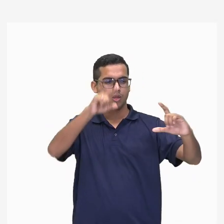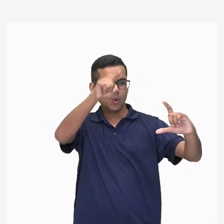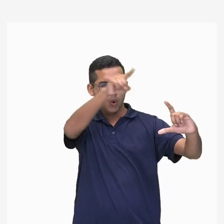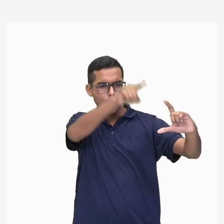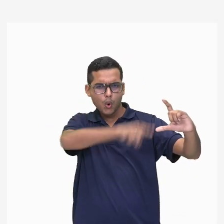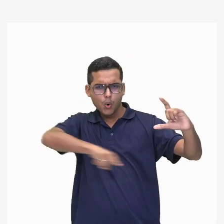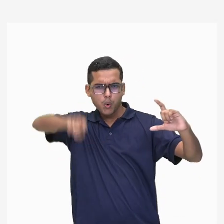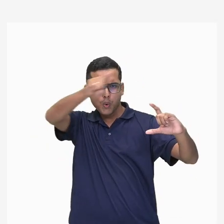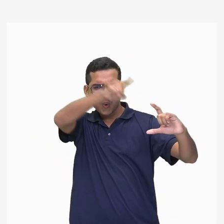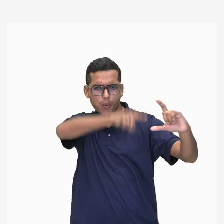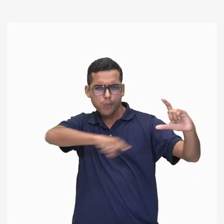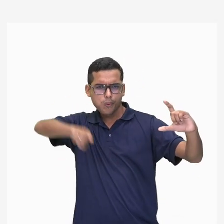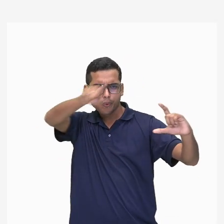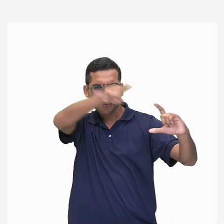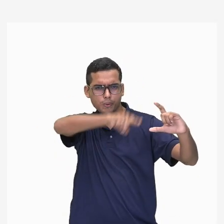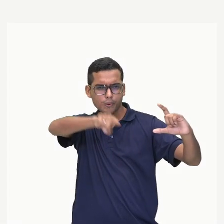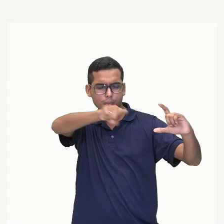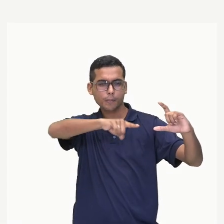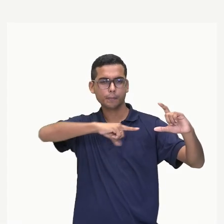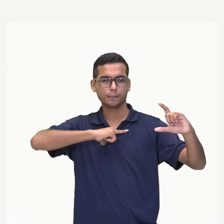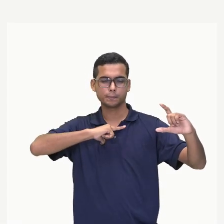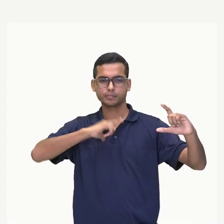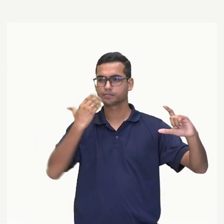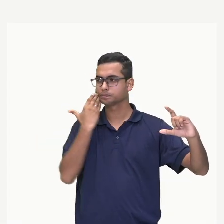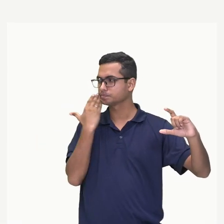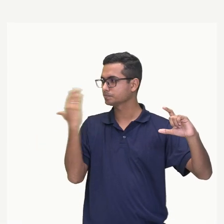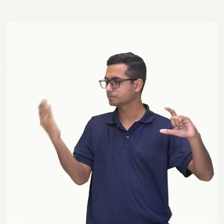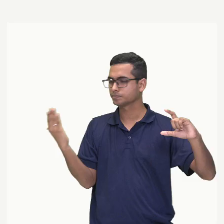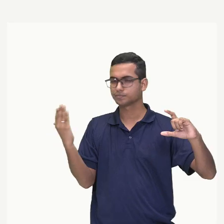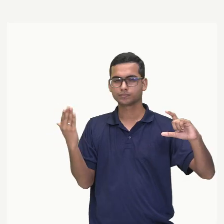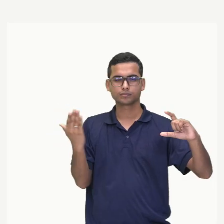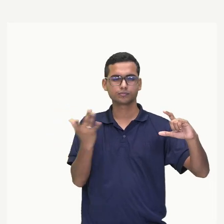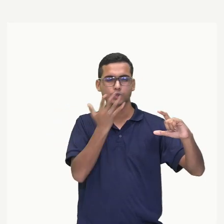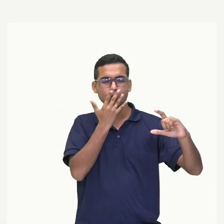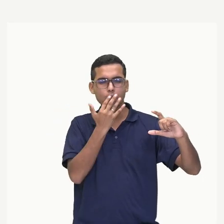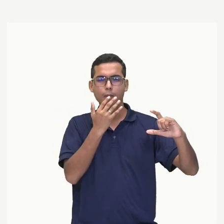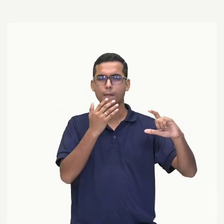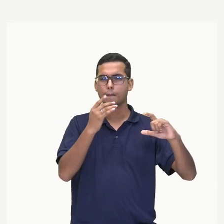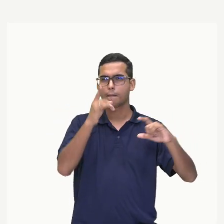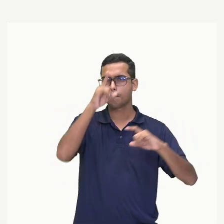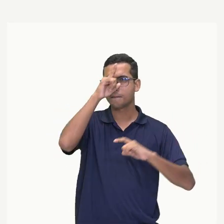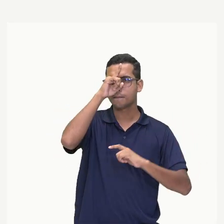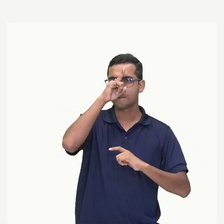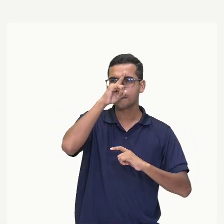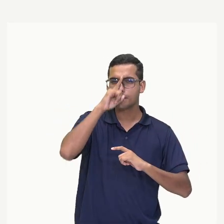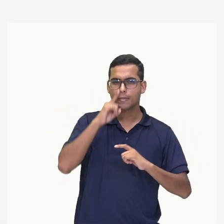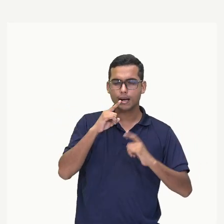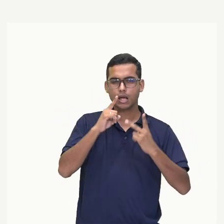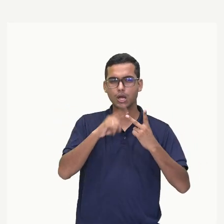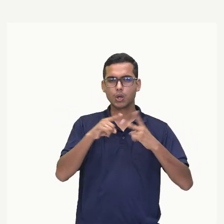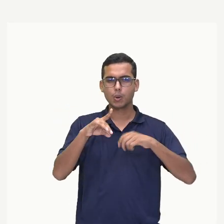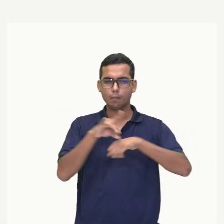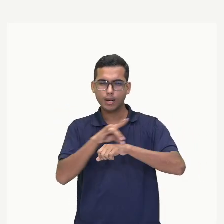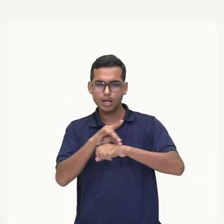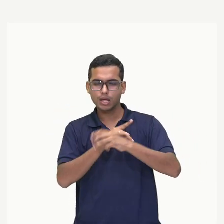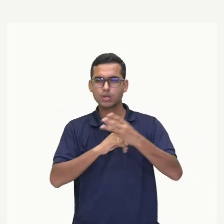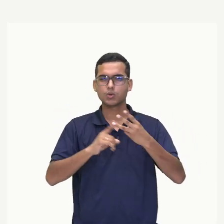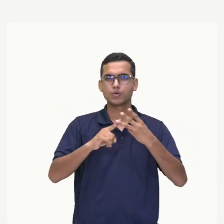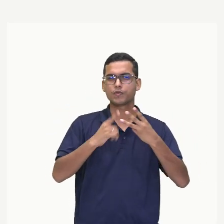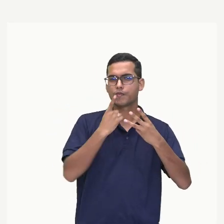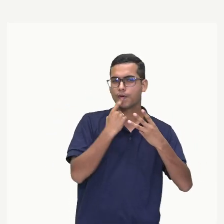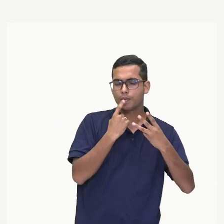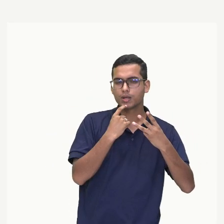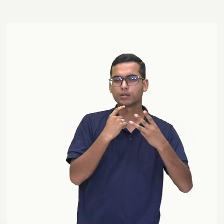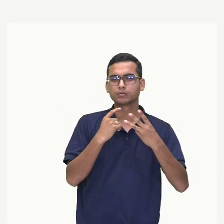lá, concêntrico, né? Geralmente um círculo preto, um círculo amarelo, um vermelho e um no centro. Esse daqui